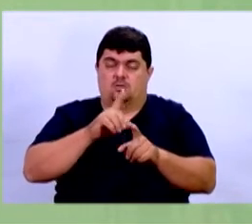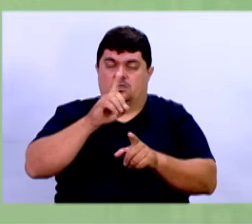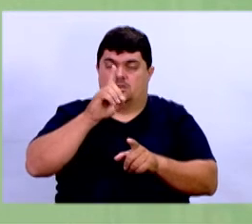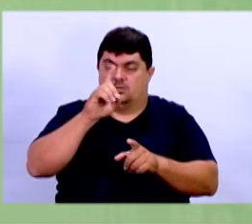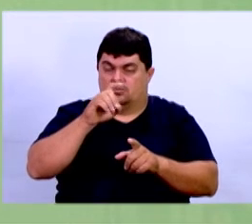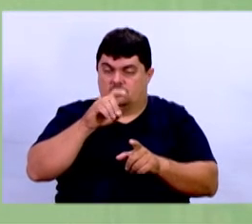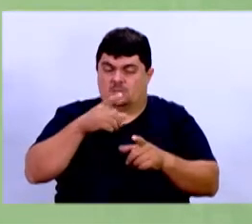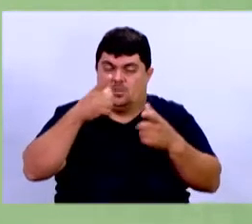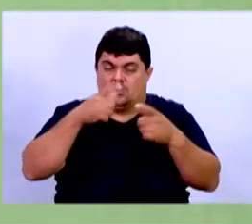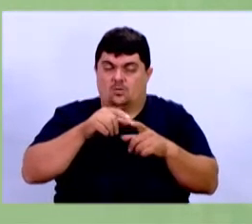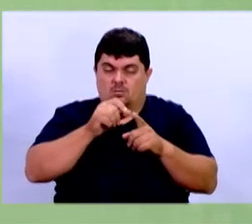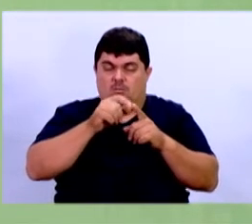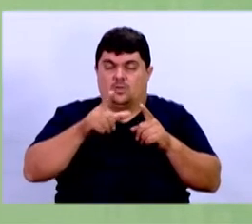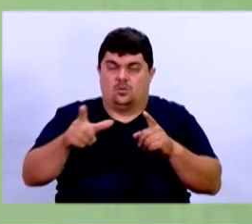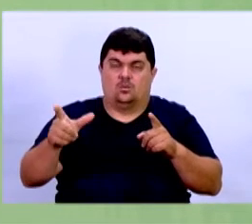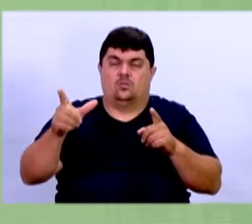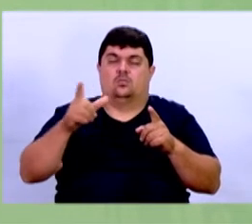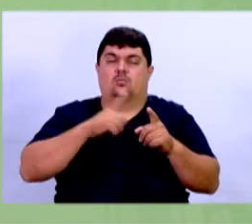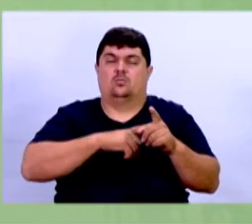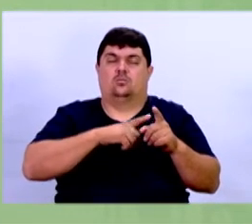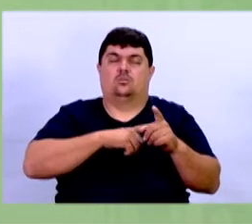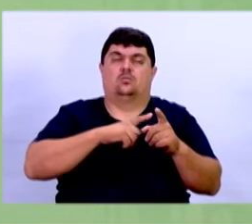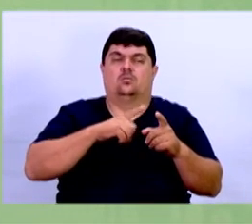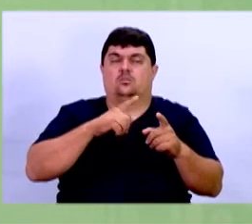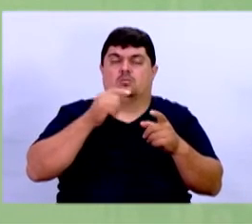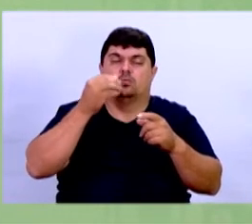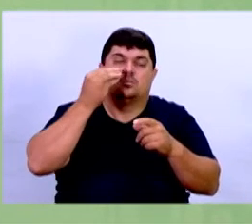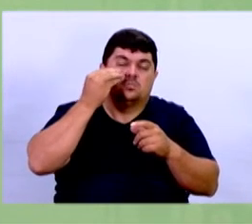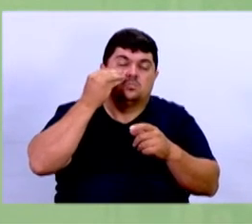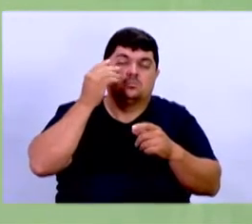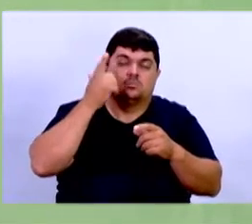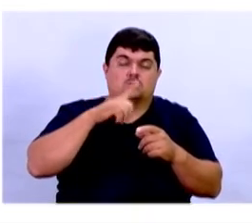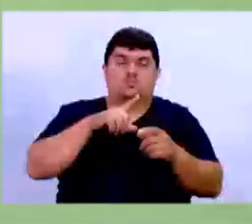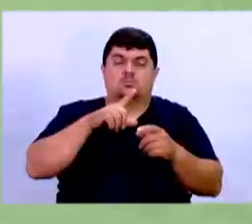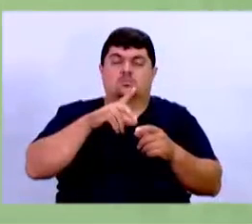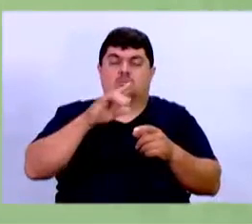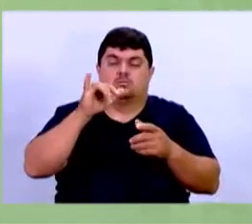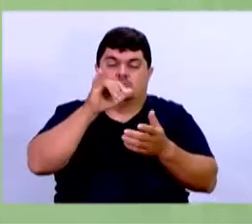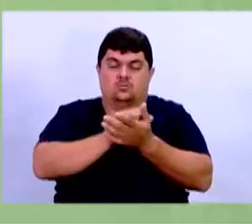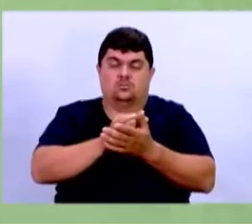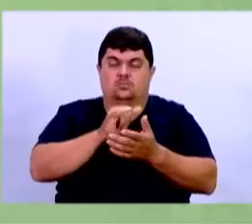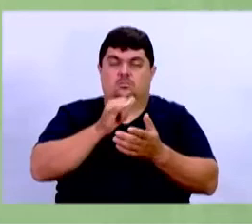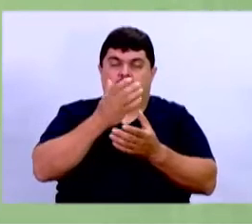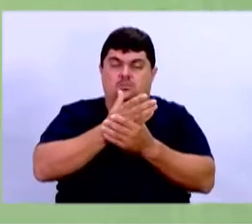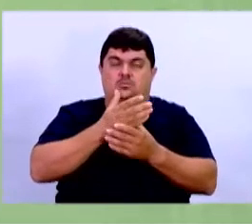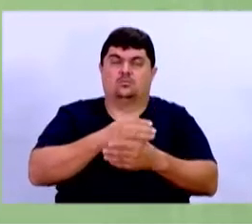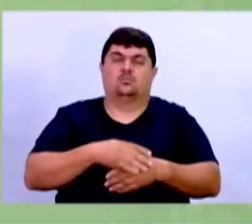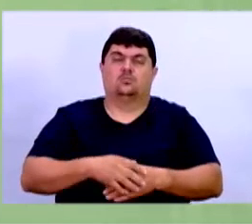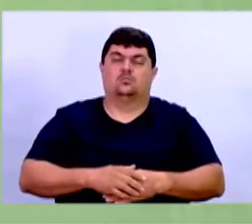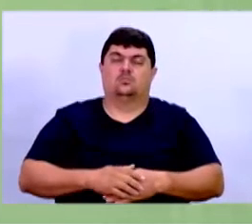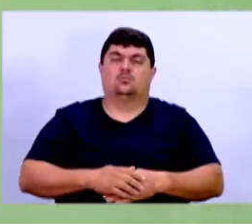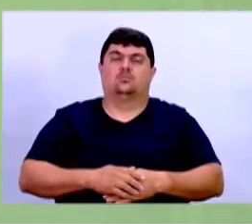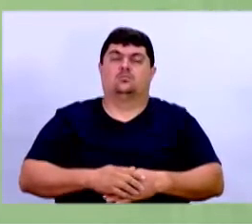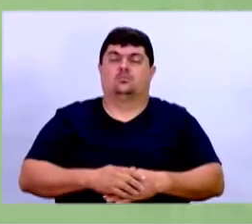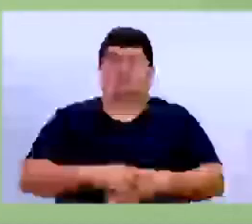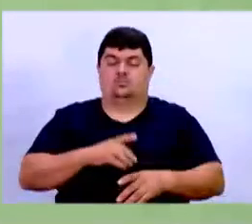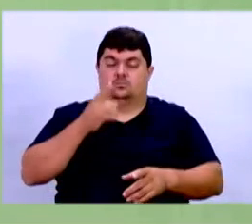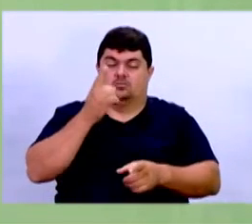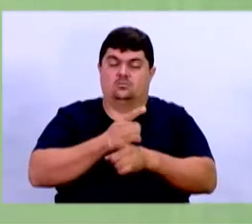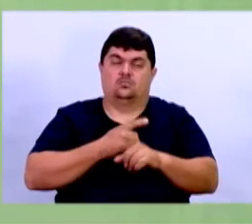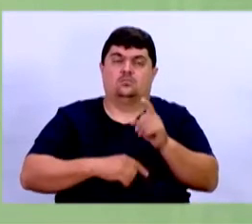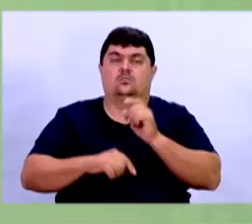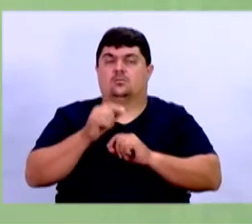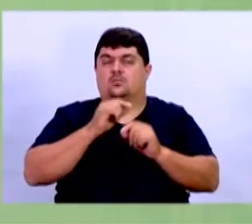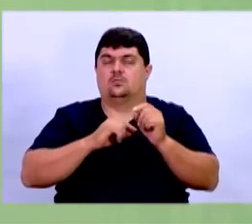instruções, pré-requisitos para ter o MySQL instalado no computador de vocês. E aqui a gente encontra